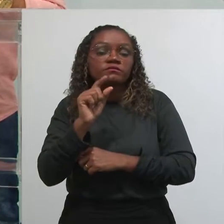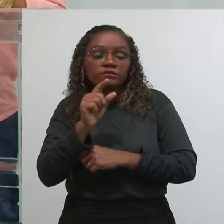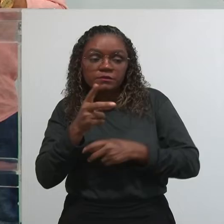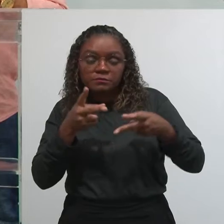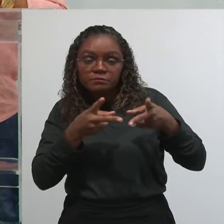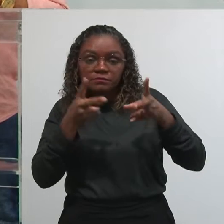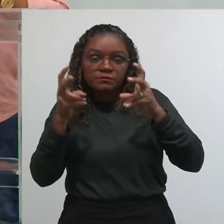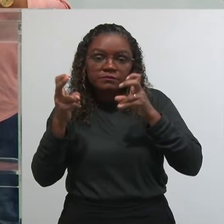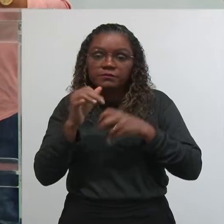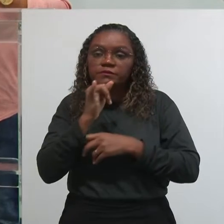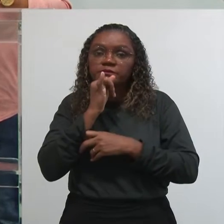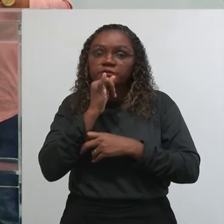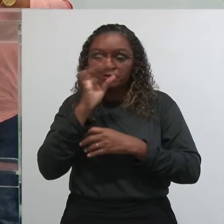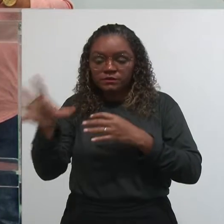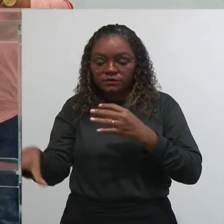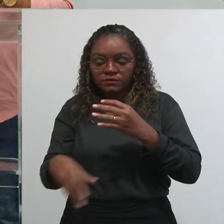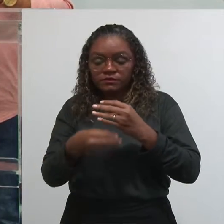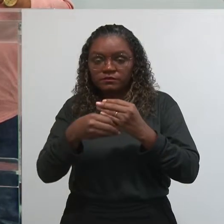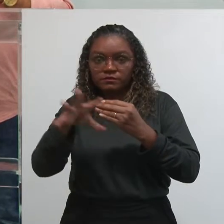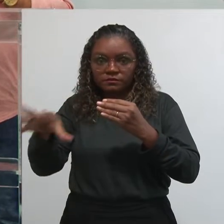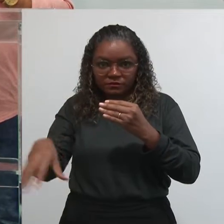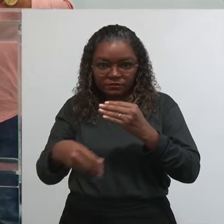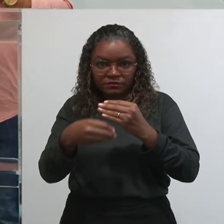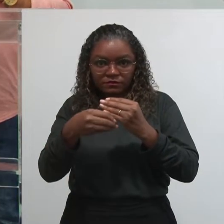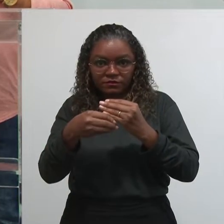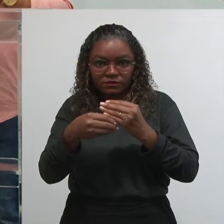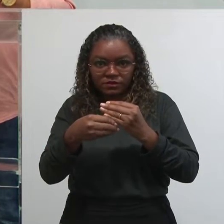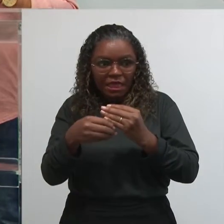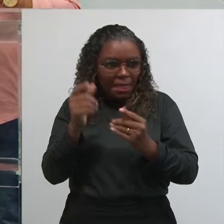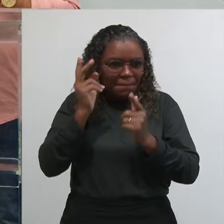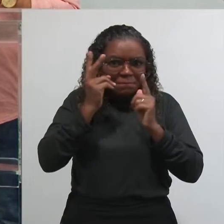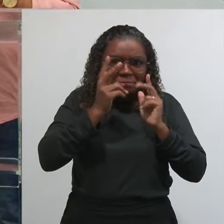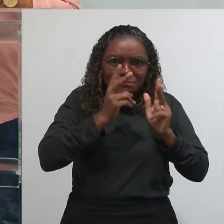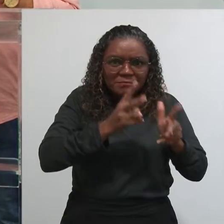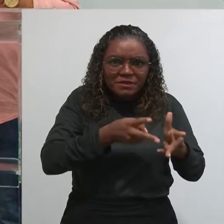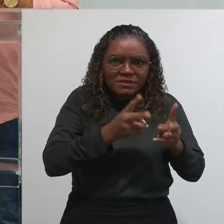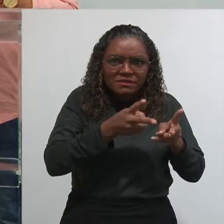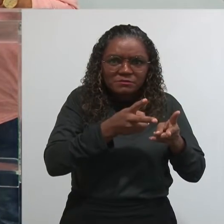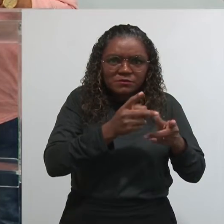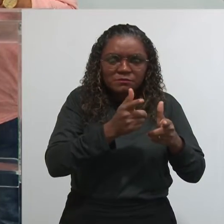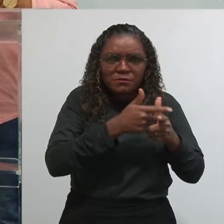de implementação o problema ainda é o mesmo ou não, se teve alguma alteração do